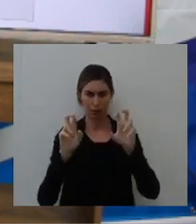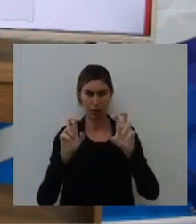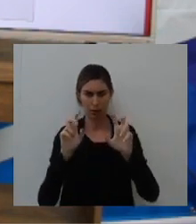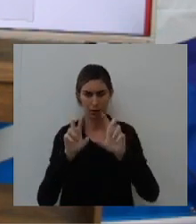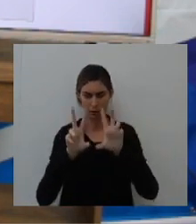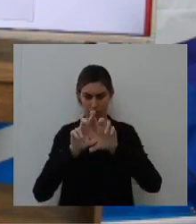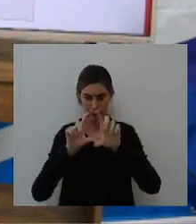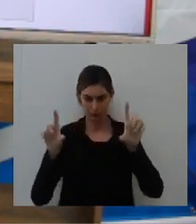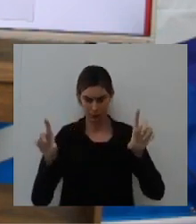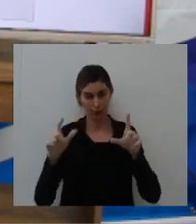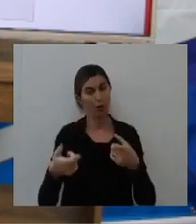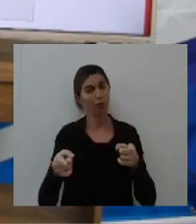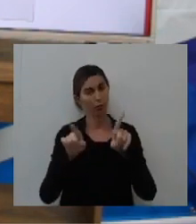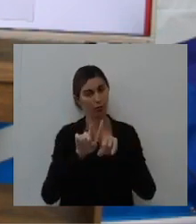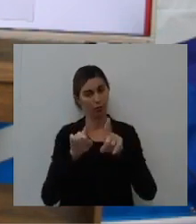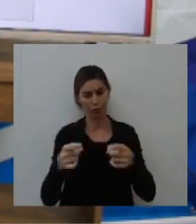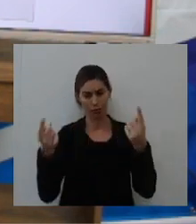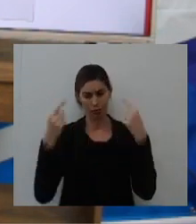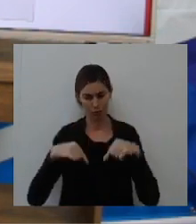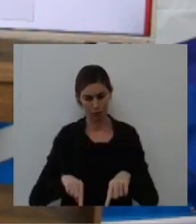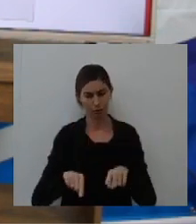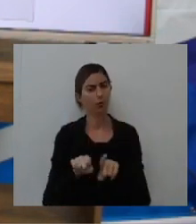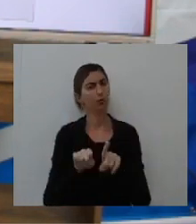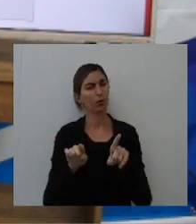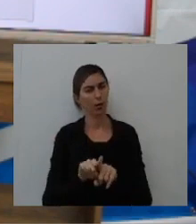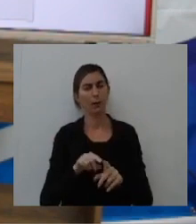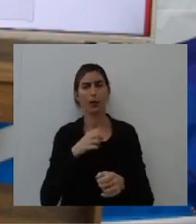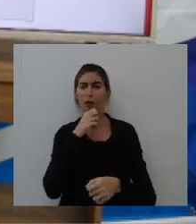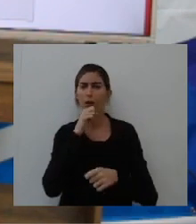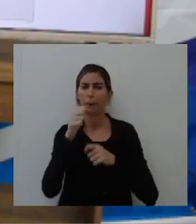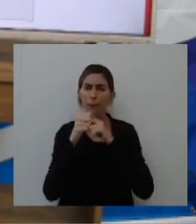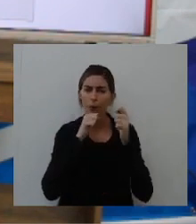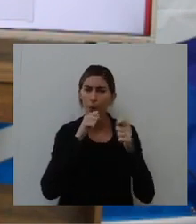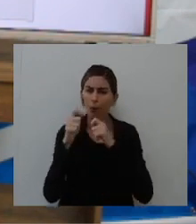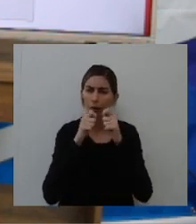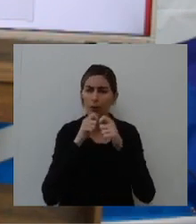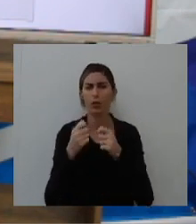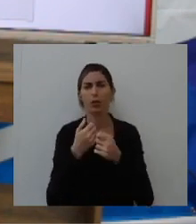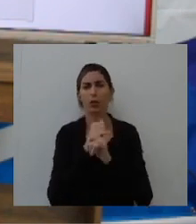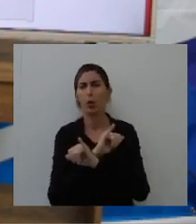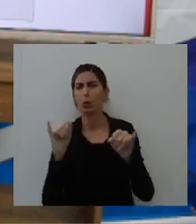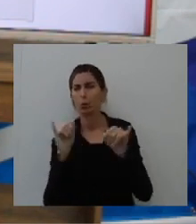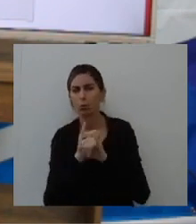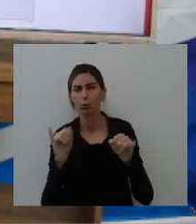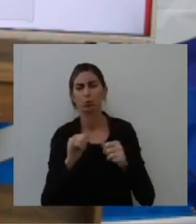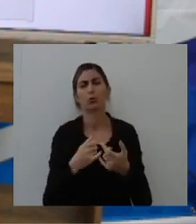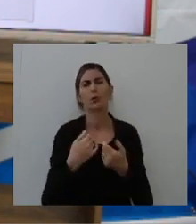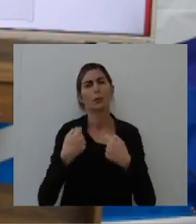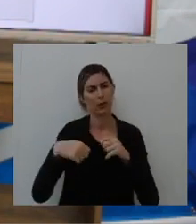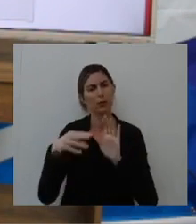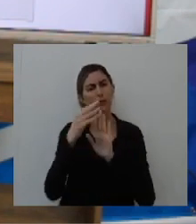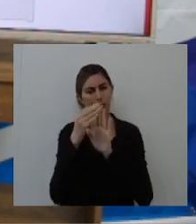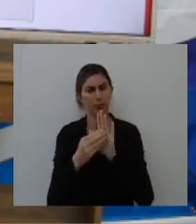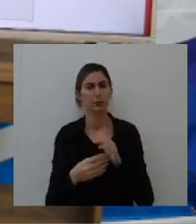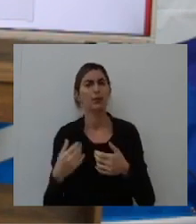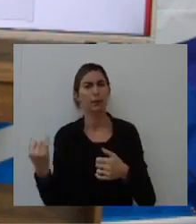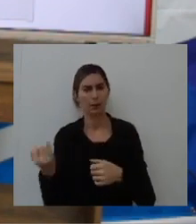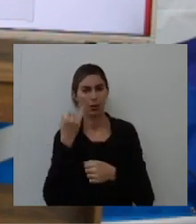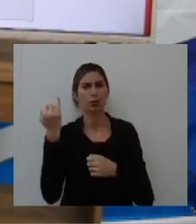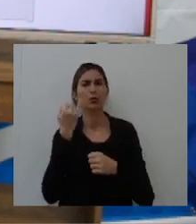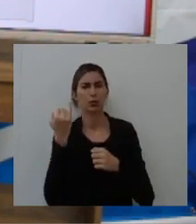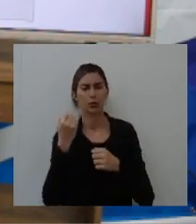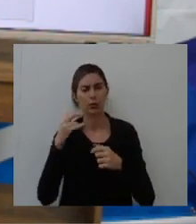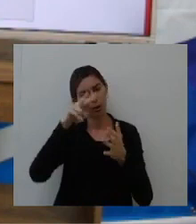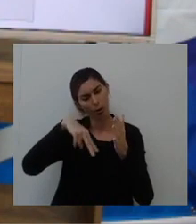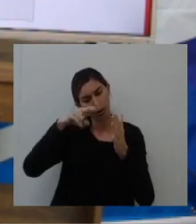fato central, mas também podem trazer, por exemplo, depoimentos, algumas denúncias, e elas devem ser consideradas